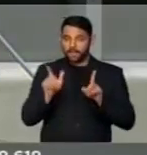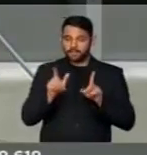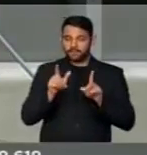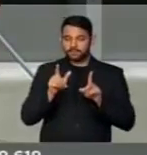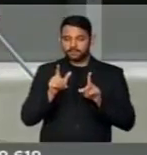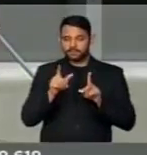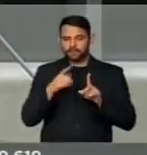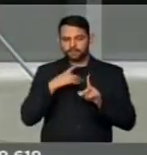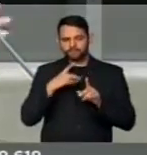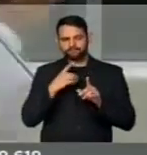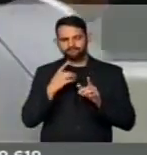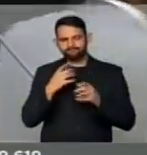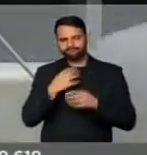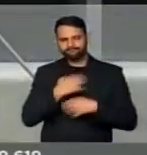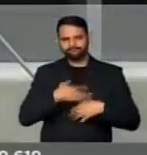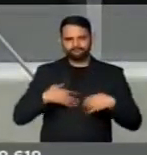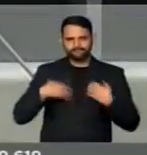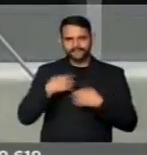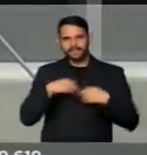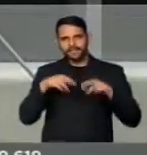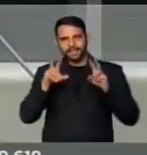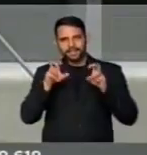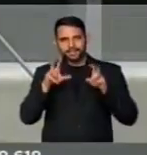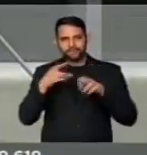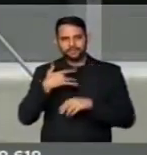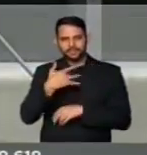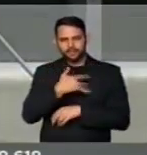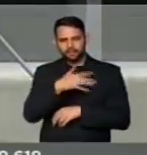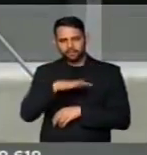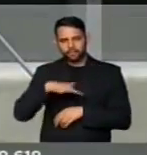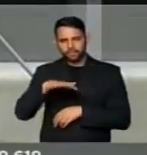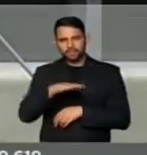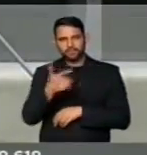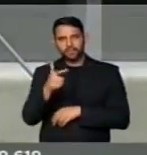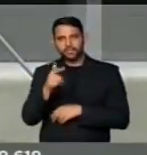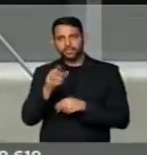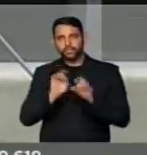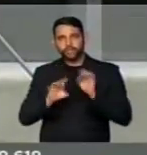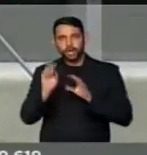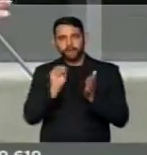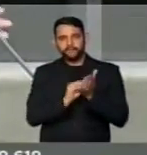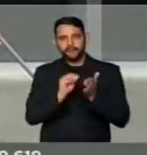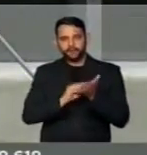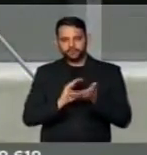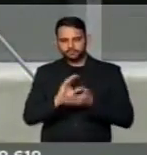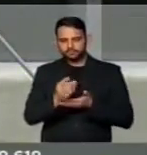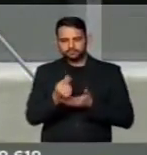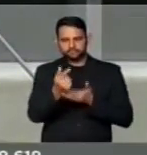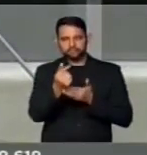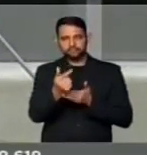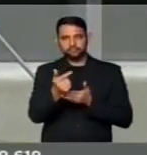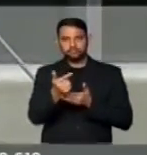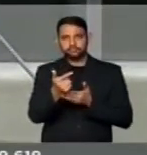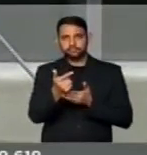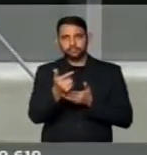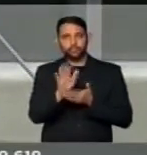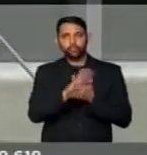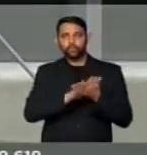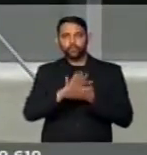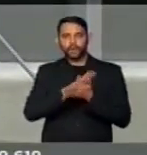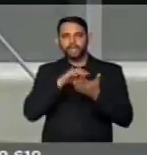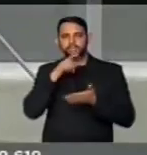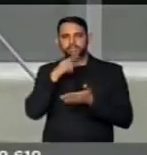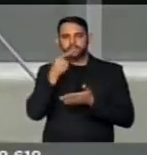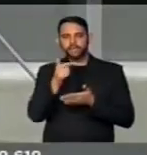entendo, simpatia, que essa questão da saúde não é só a falta de recurso. Não